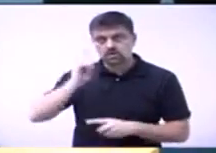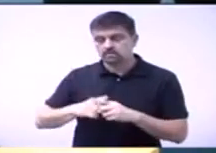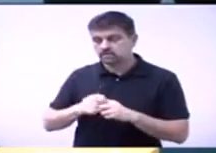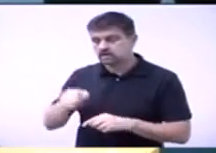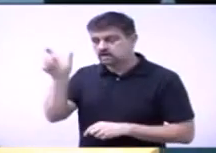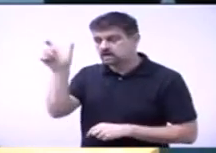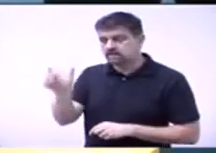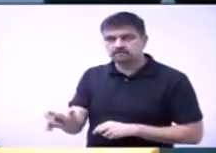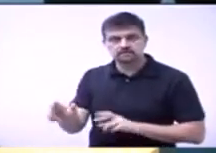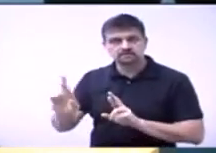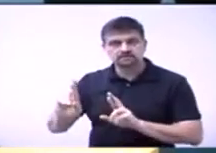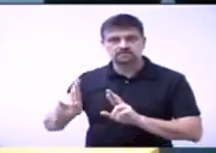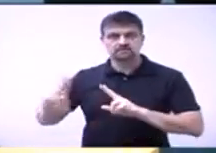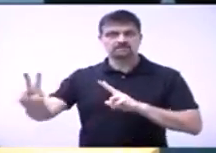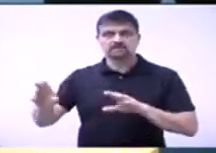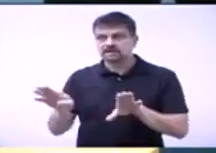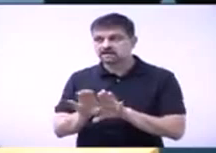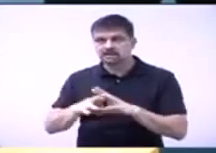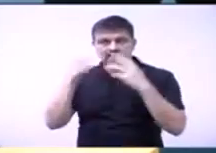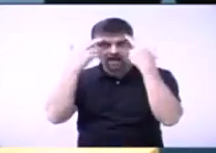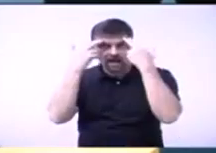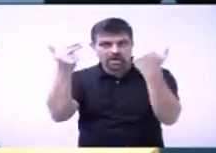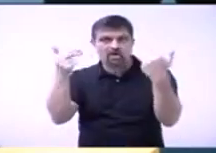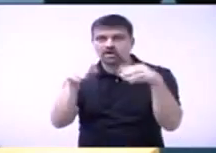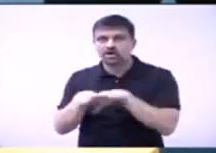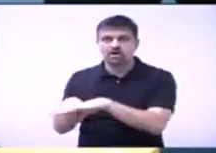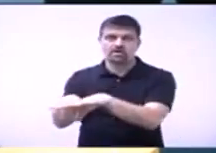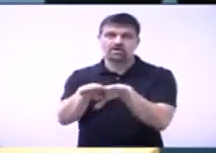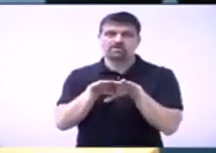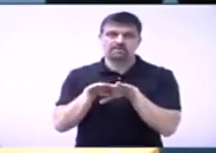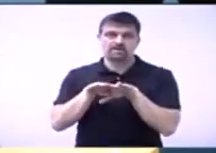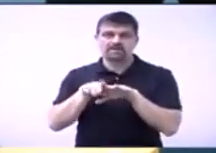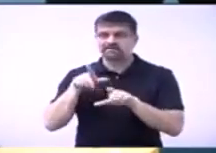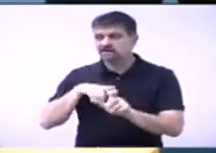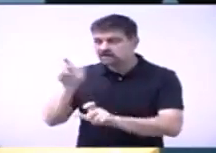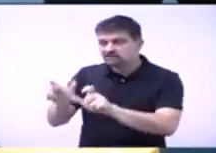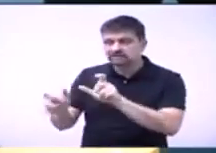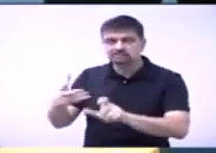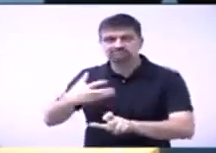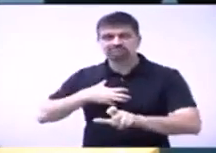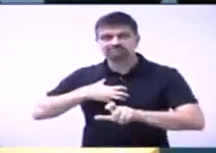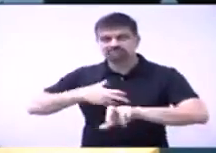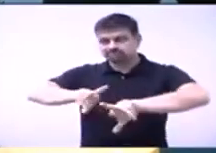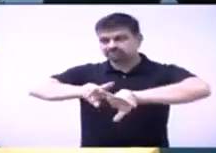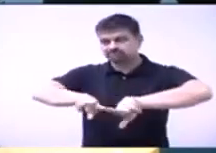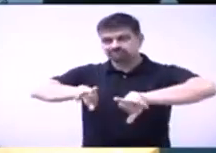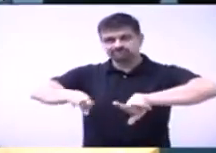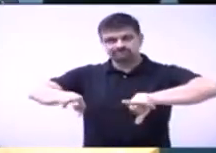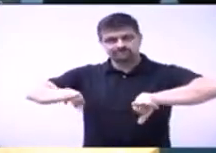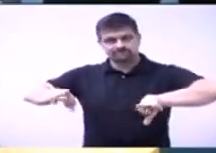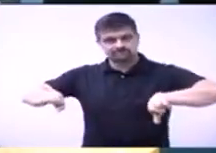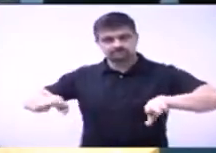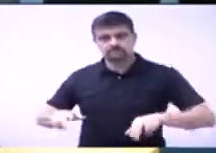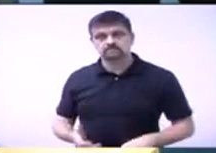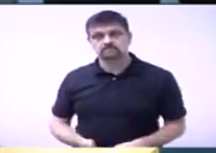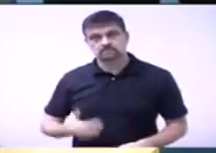diferente é normal. Quanto a algumas falas que tiveram, eu acredito